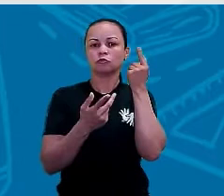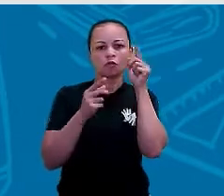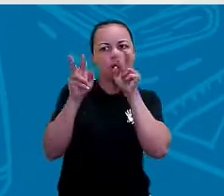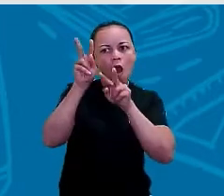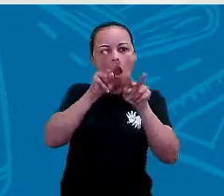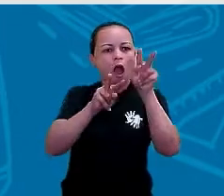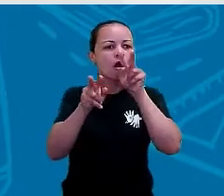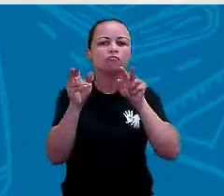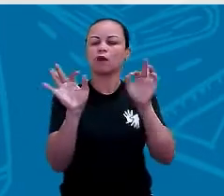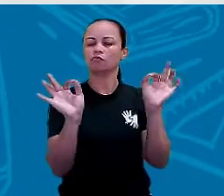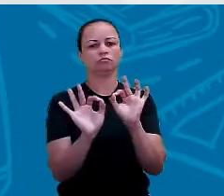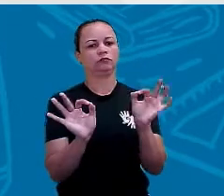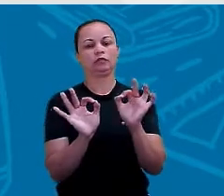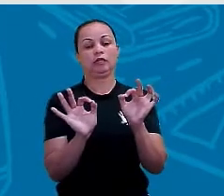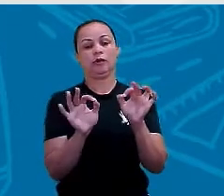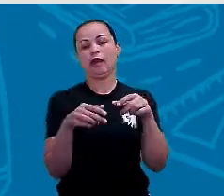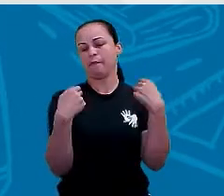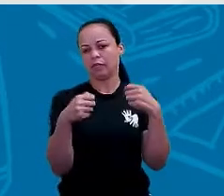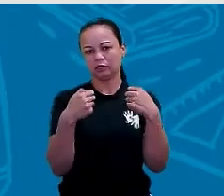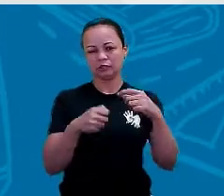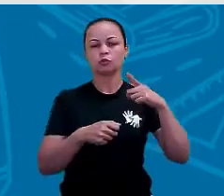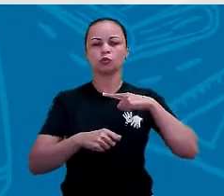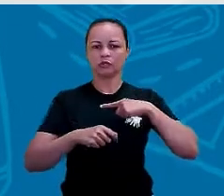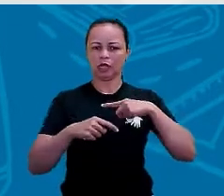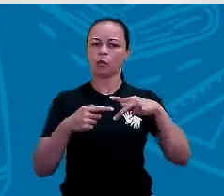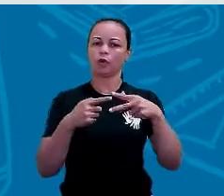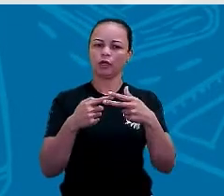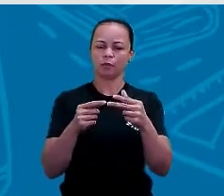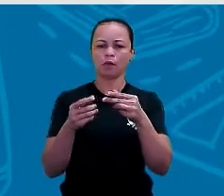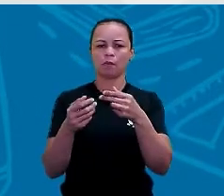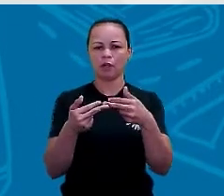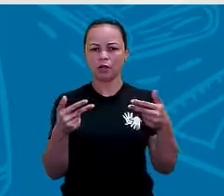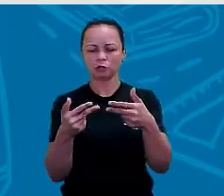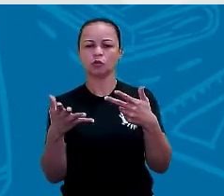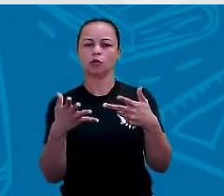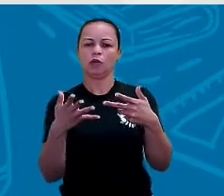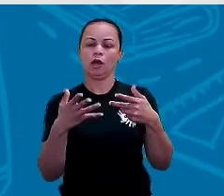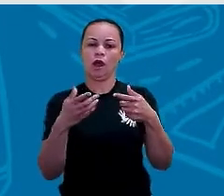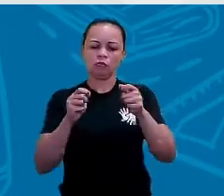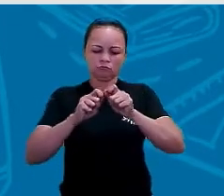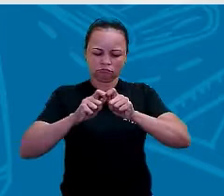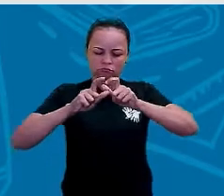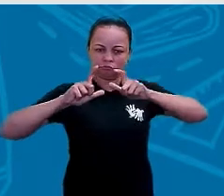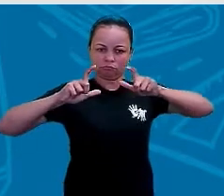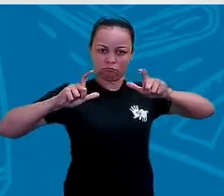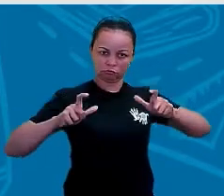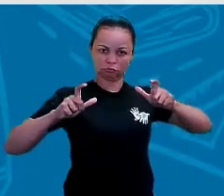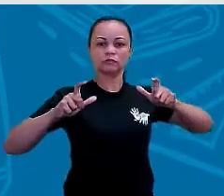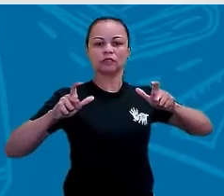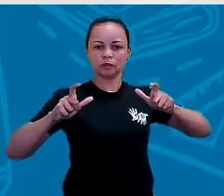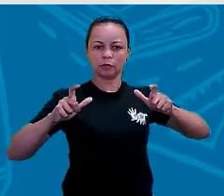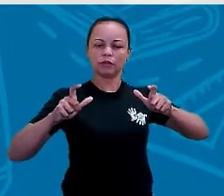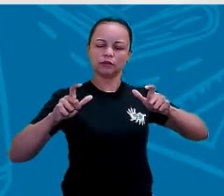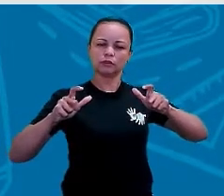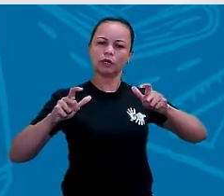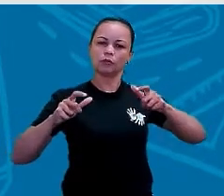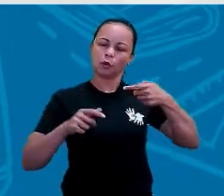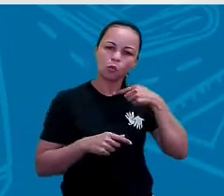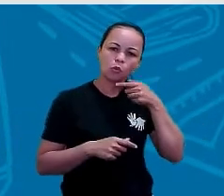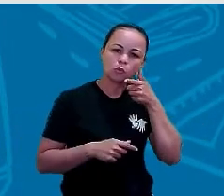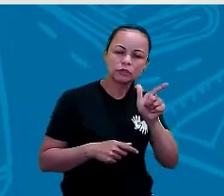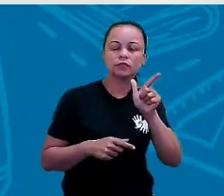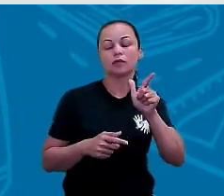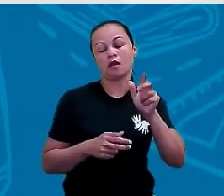normais, certo? Sem o uso de um equipamento que permita a ampliação, certo? E a gente consiga